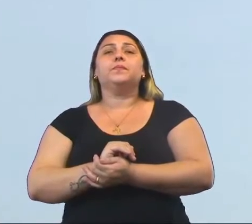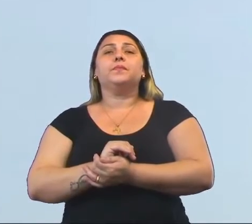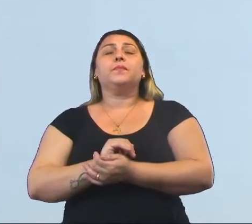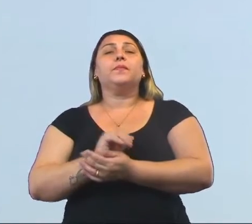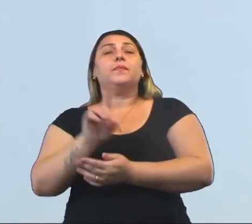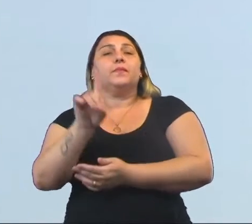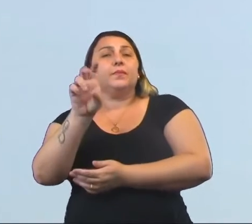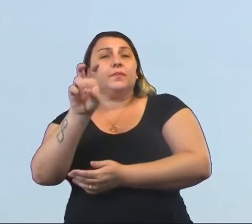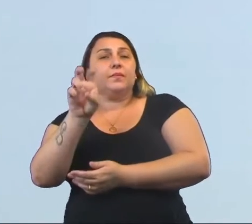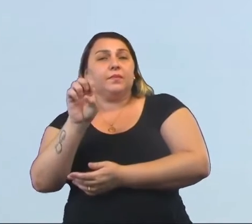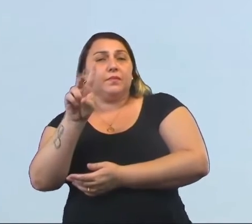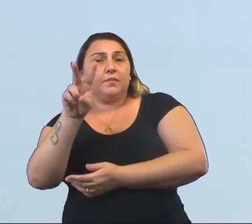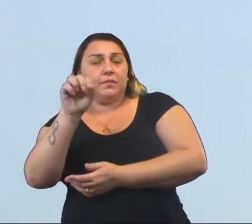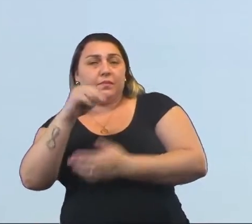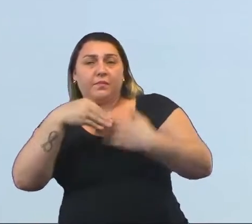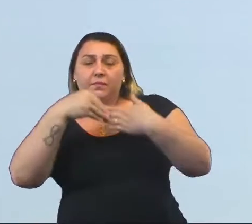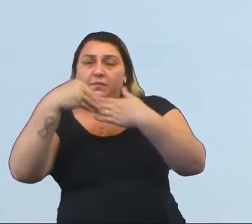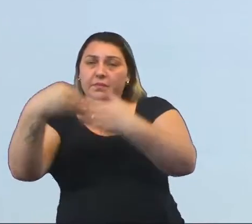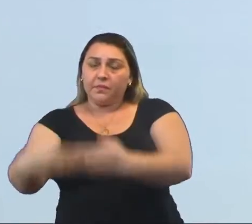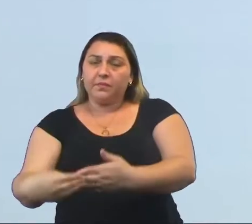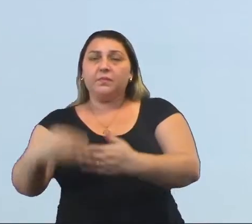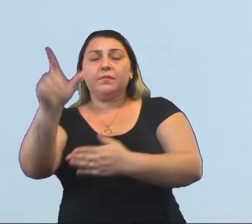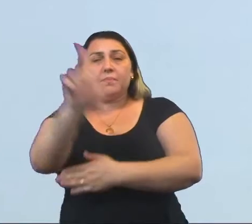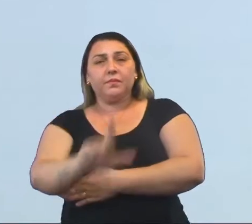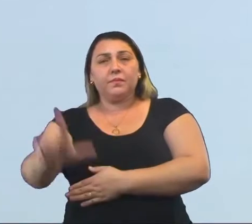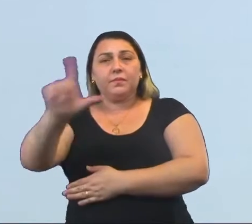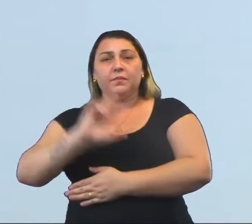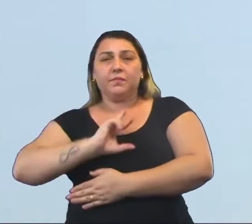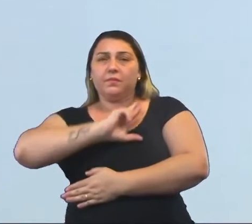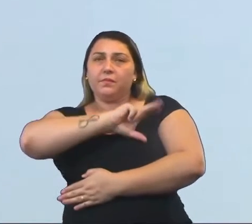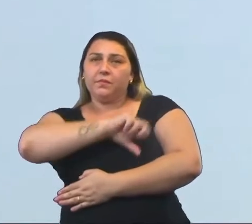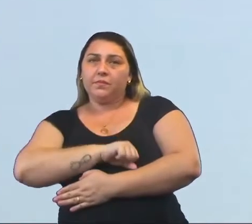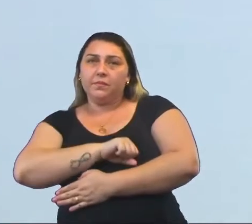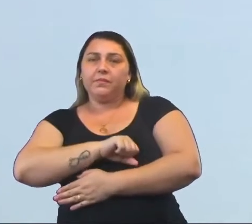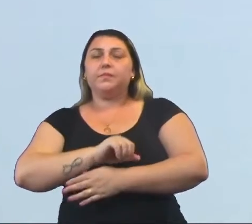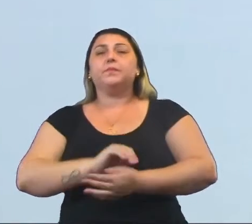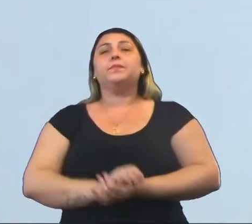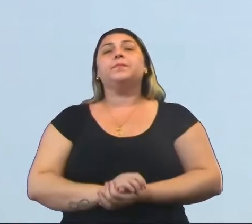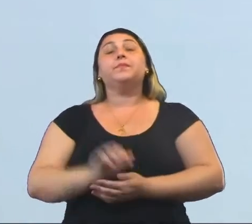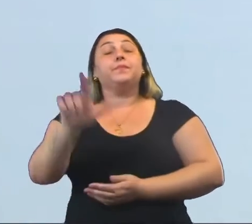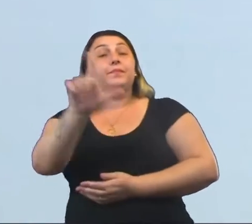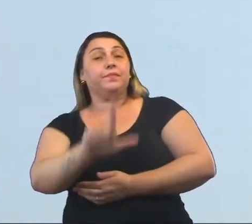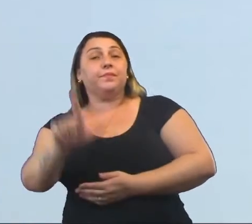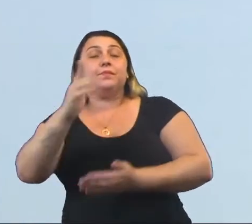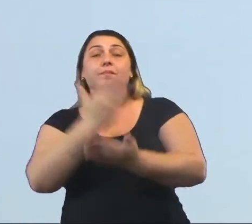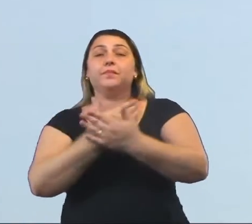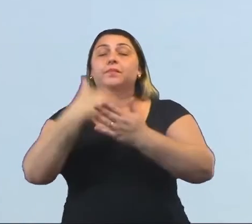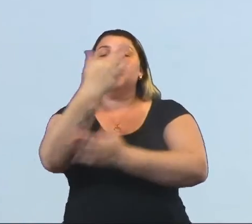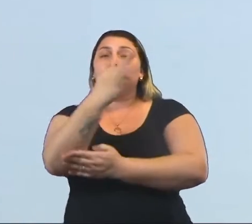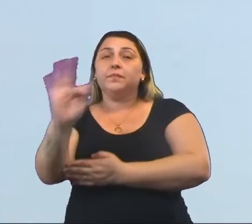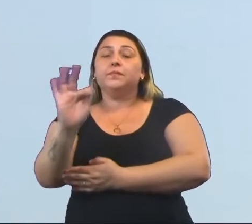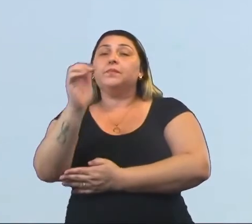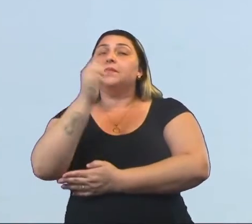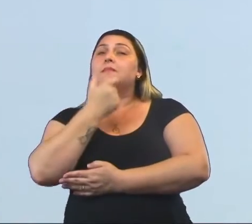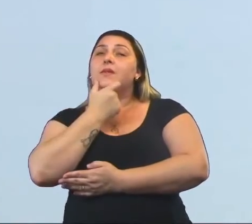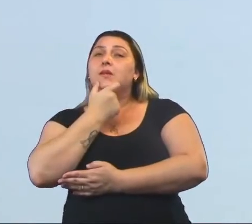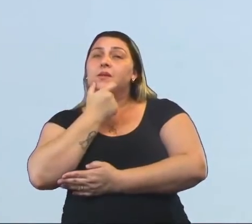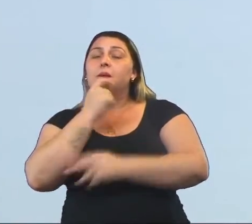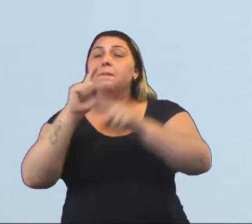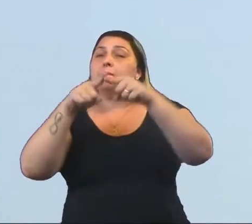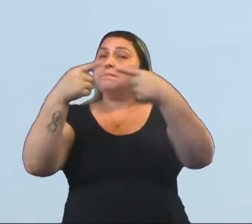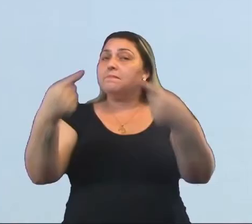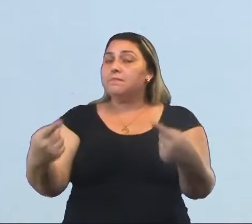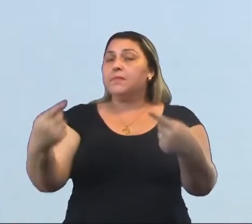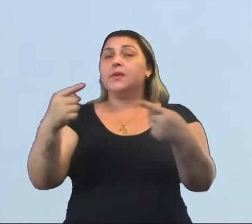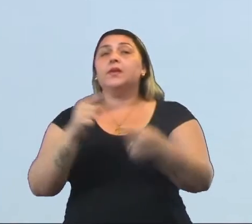devaneios, traduzidos pela literatura romântica. Uma literatura que iniciou na França e na Inglaterra, mas